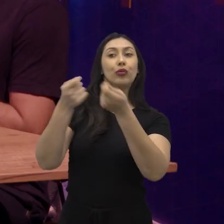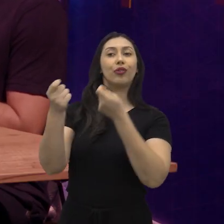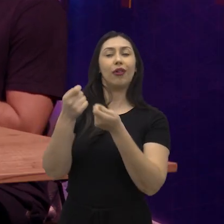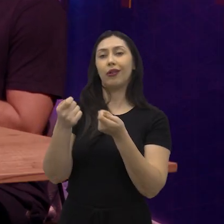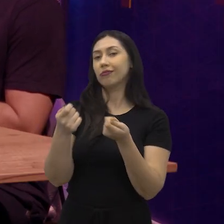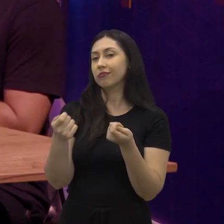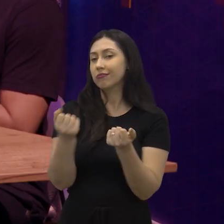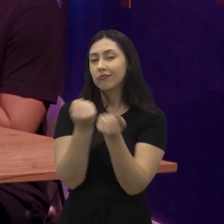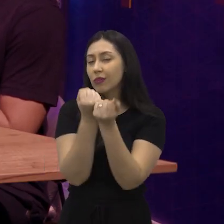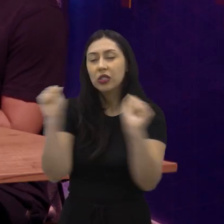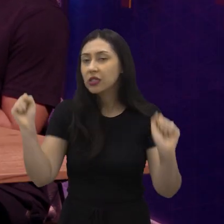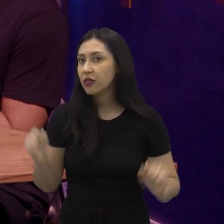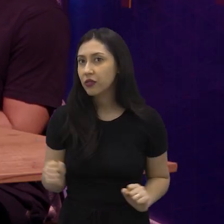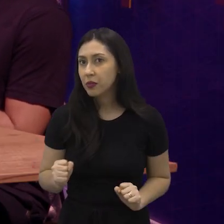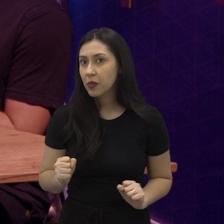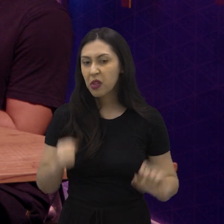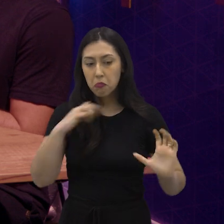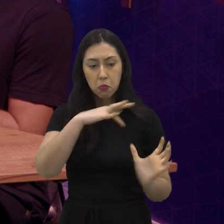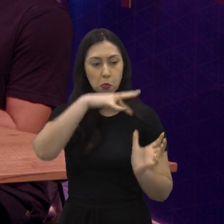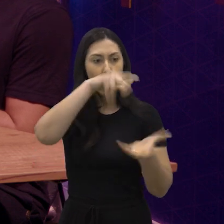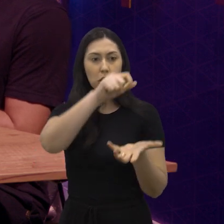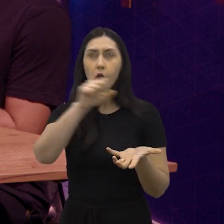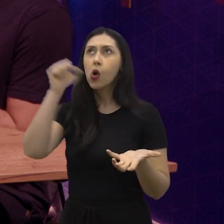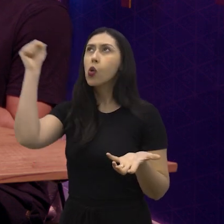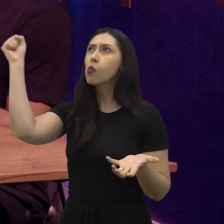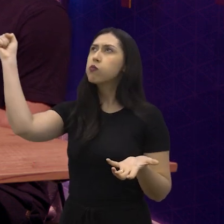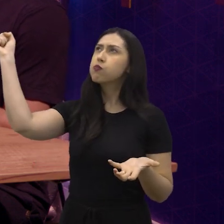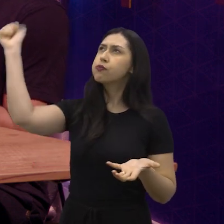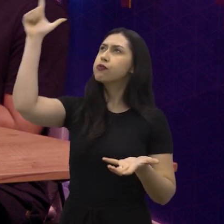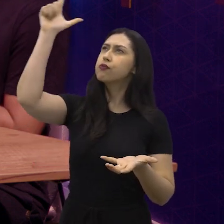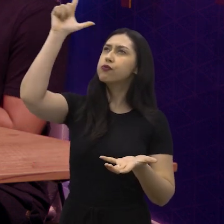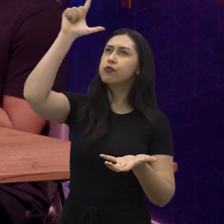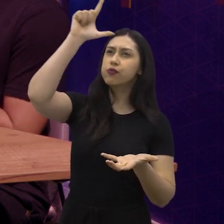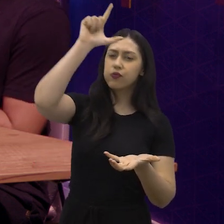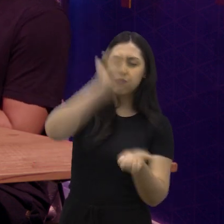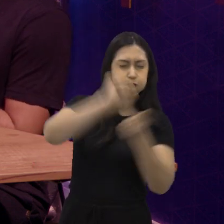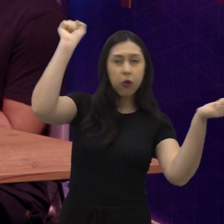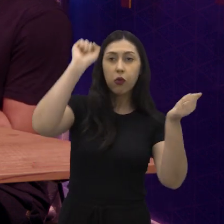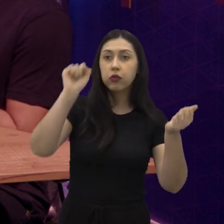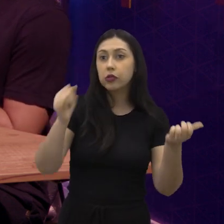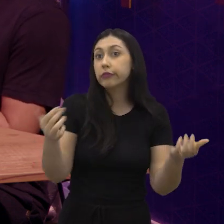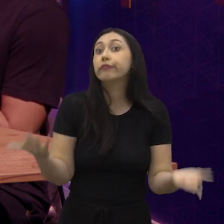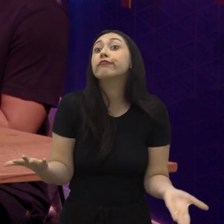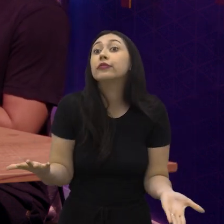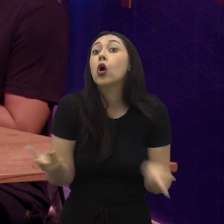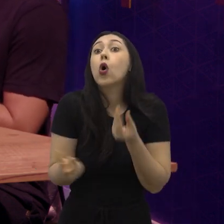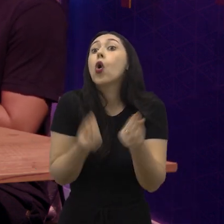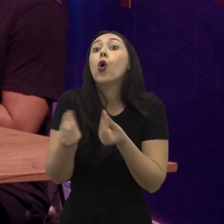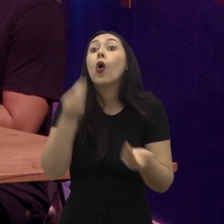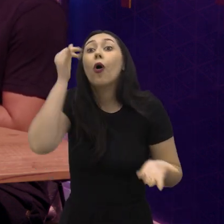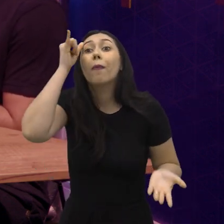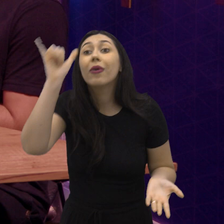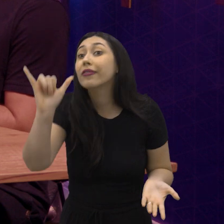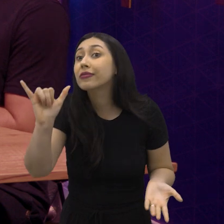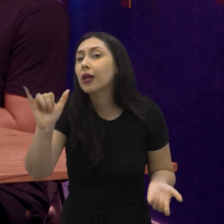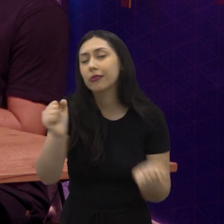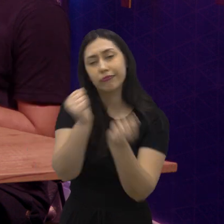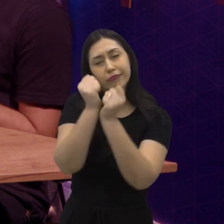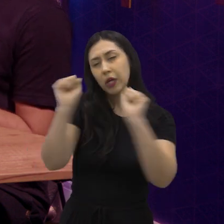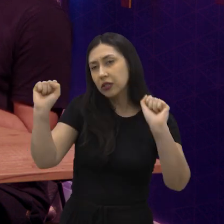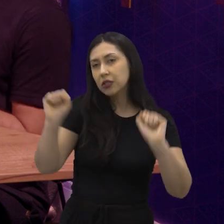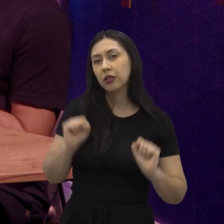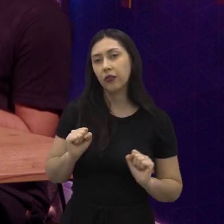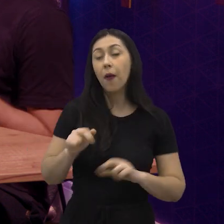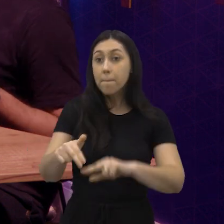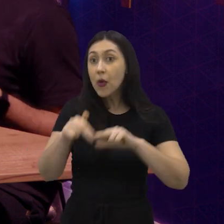um meteoro tiver vindo para cá, ele vai bater na Terra e vai todo mundo morrer e não tem o que a gente possa fazer. Então a